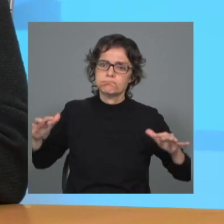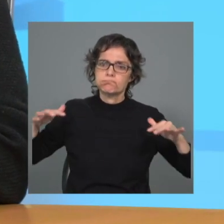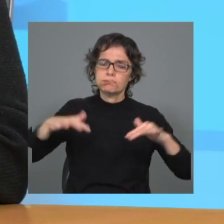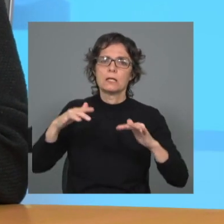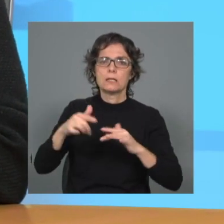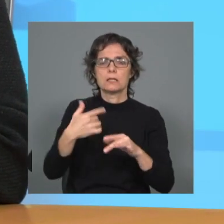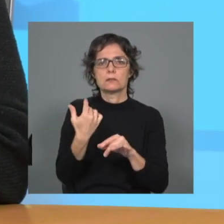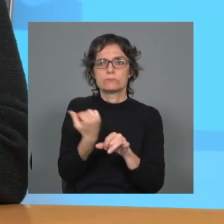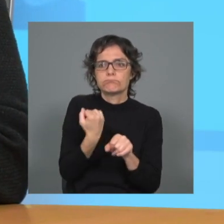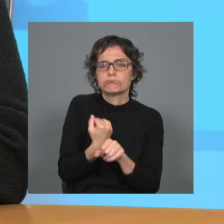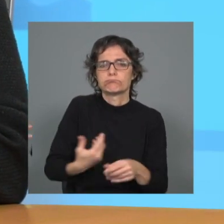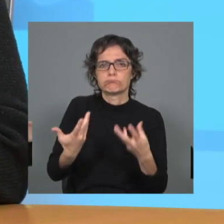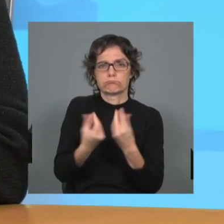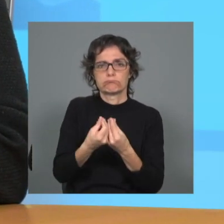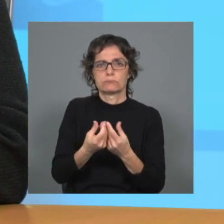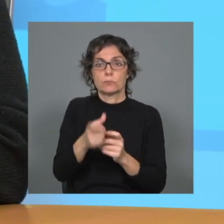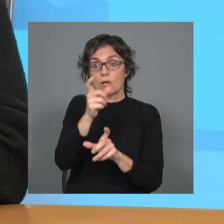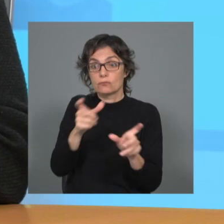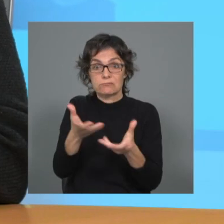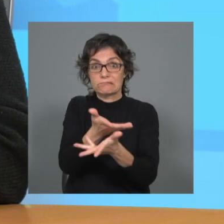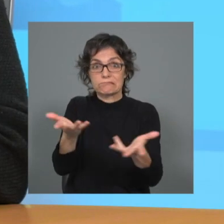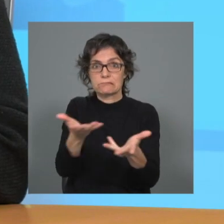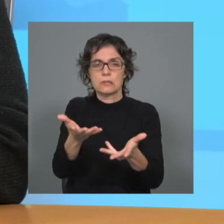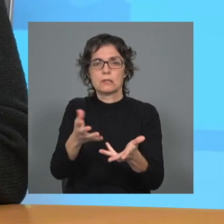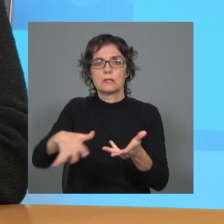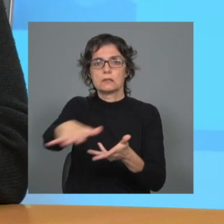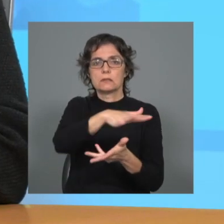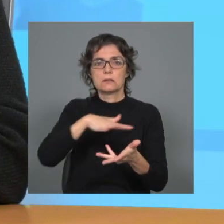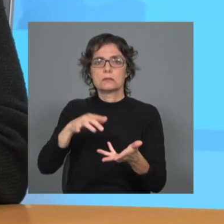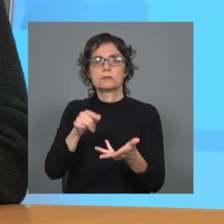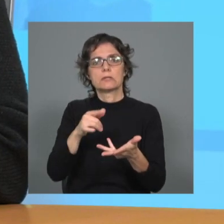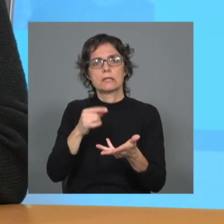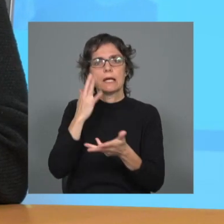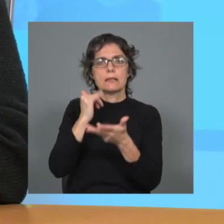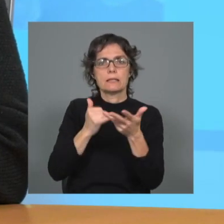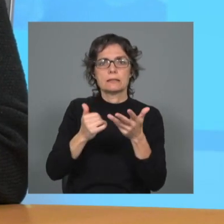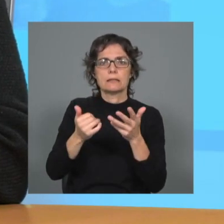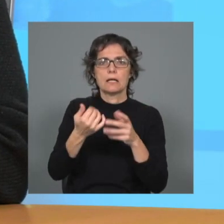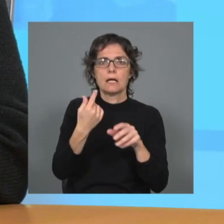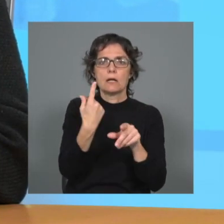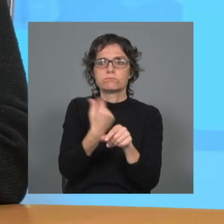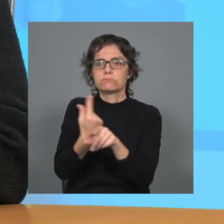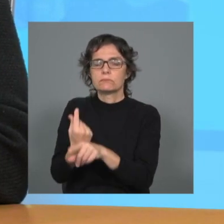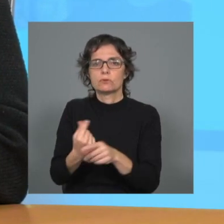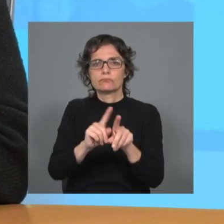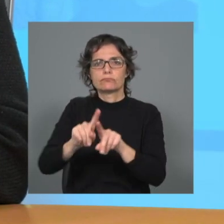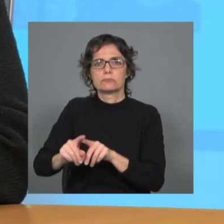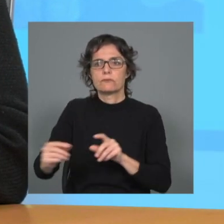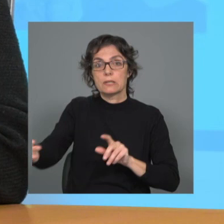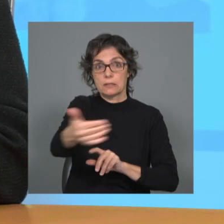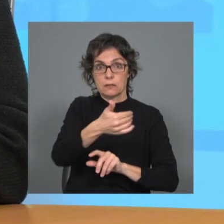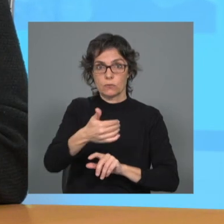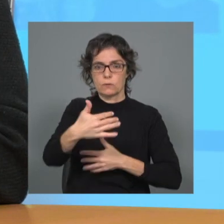um conjunto enorme da sociedade civil a tentar fazer recolha de donativos em